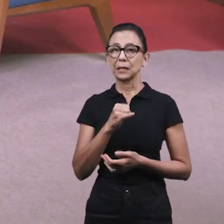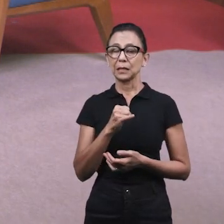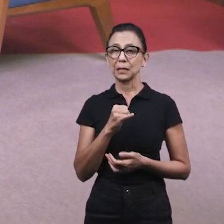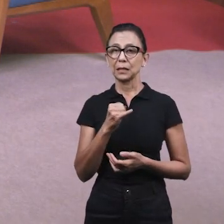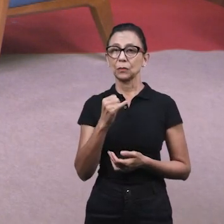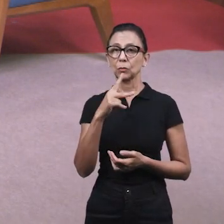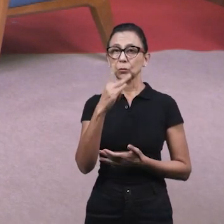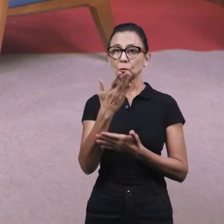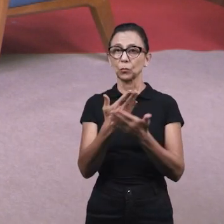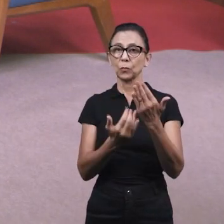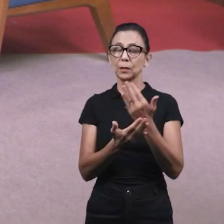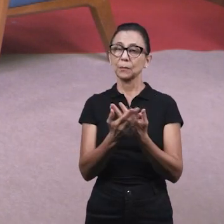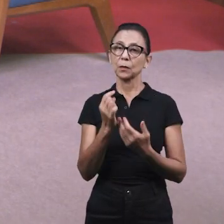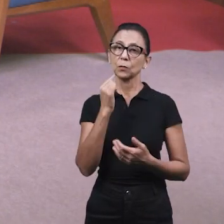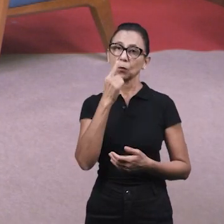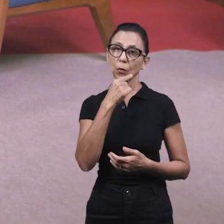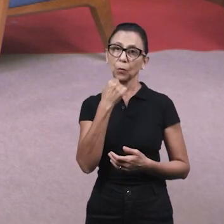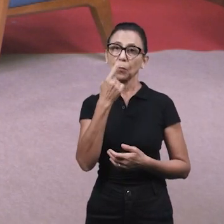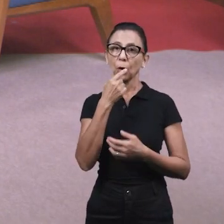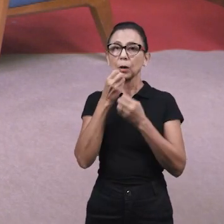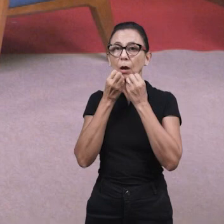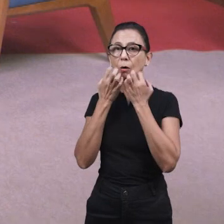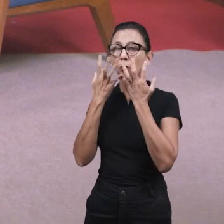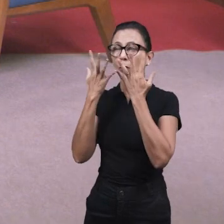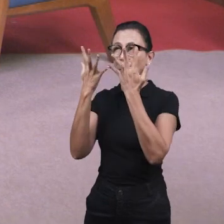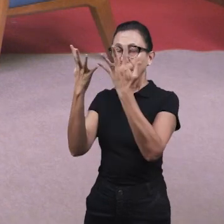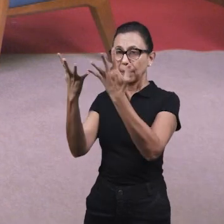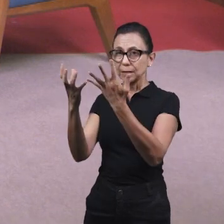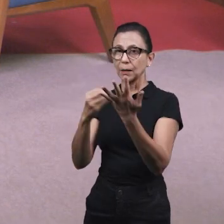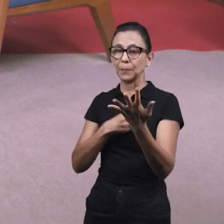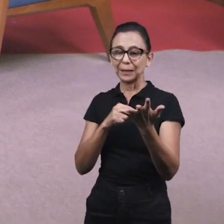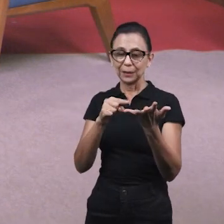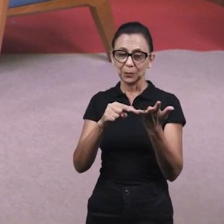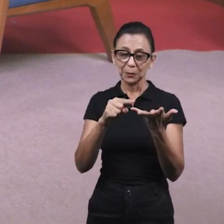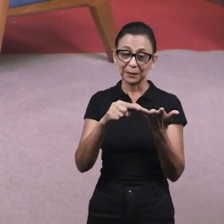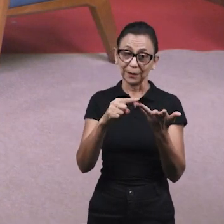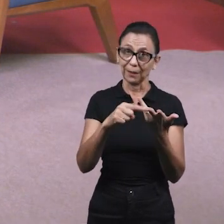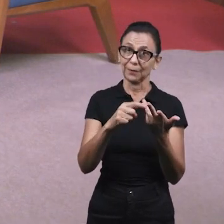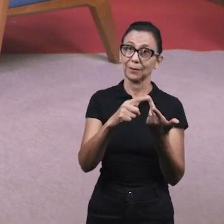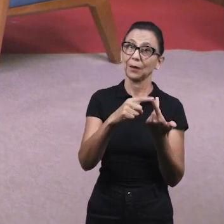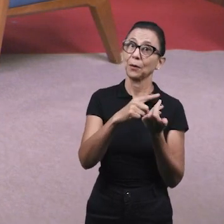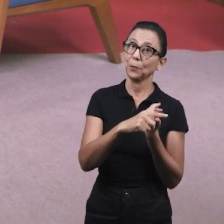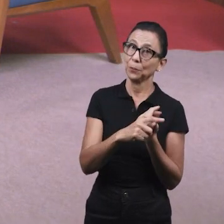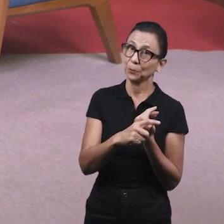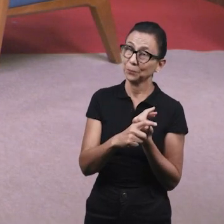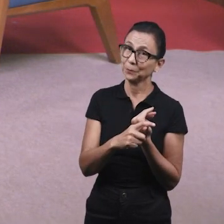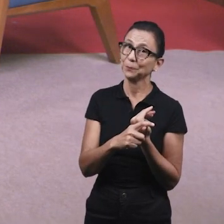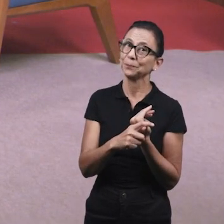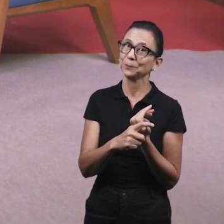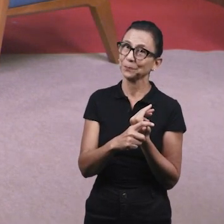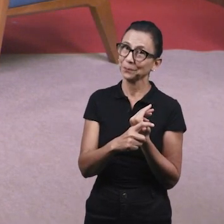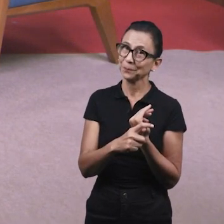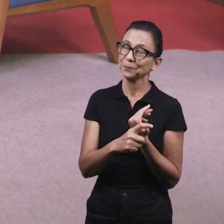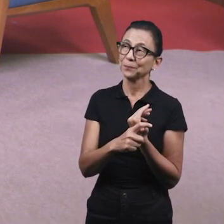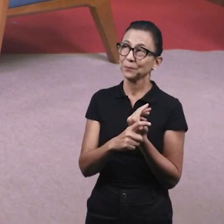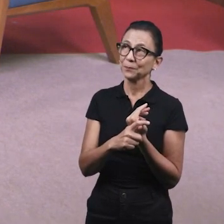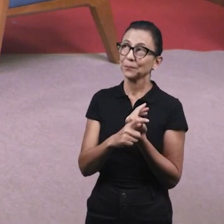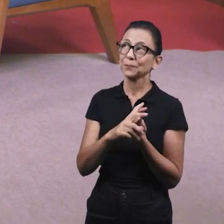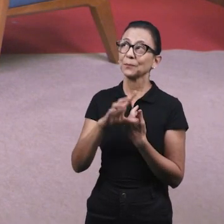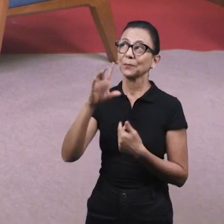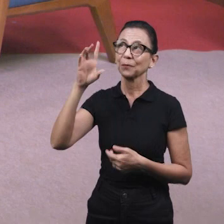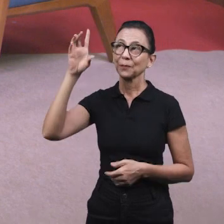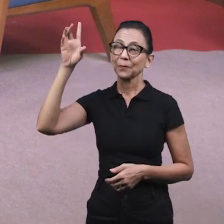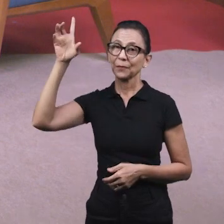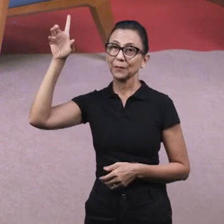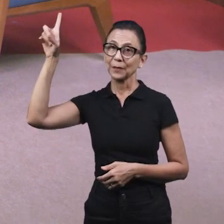eu confessarei diante do meu Pai. Amém. Que está nos céus. Então, esse testemunho é